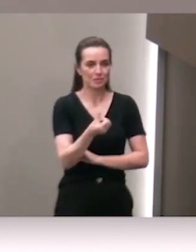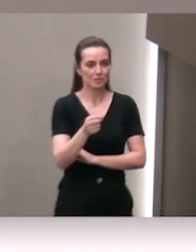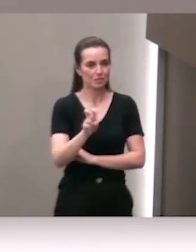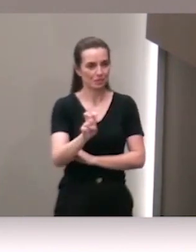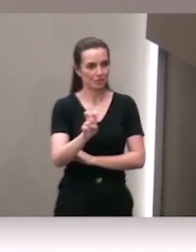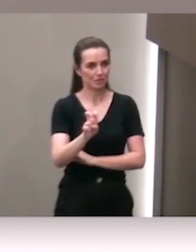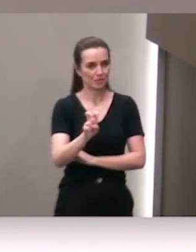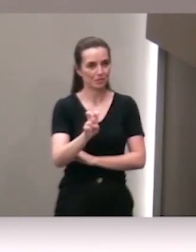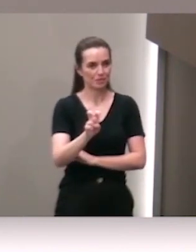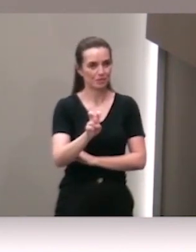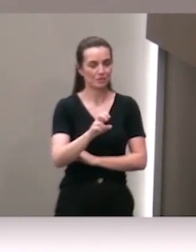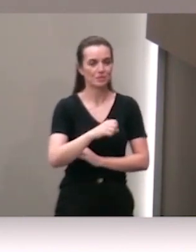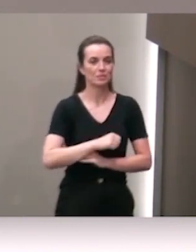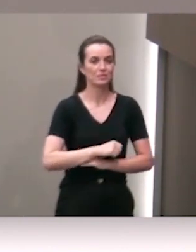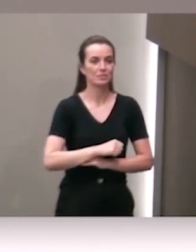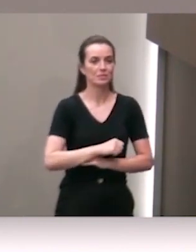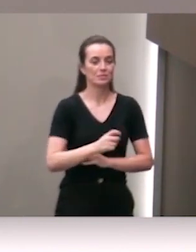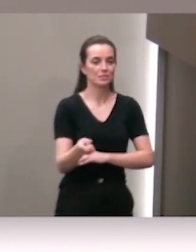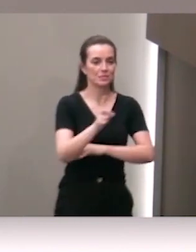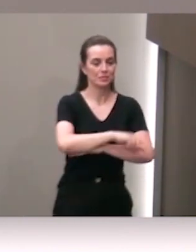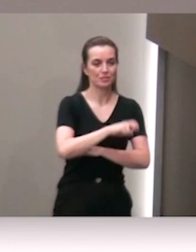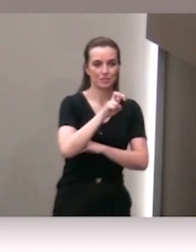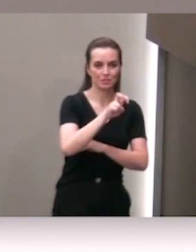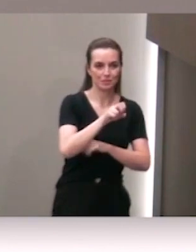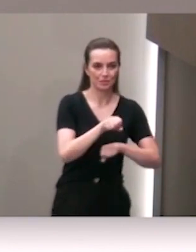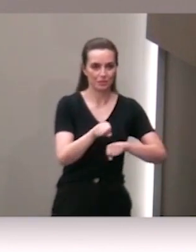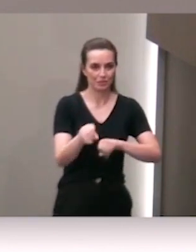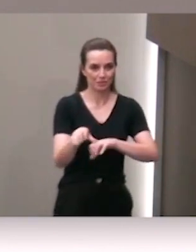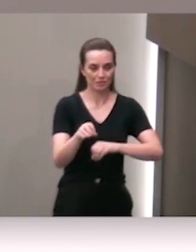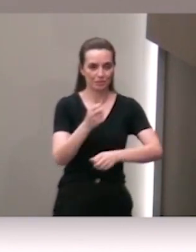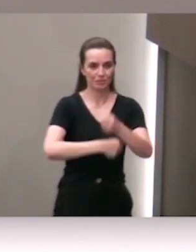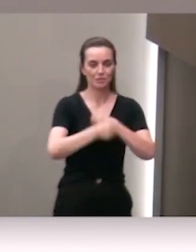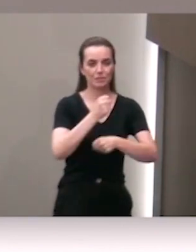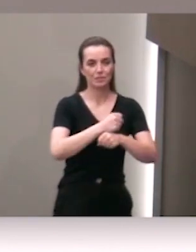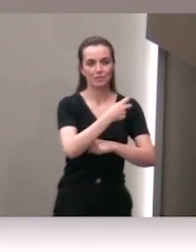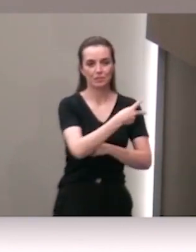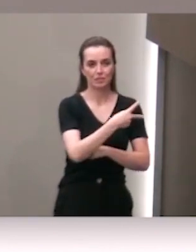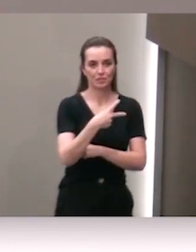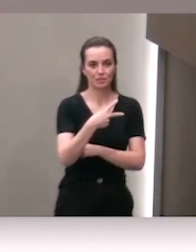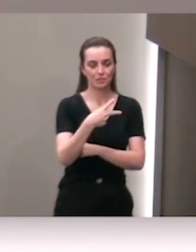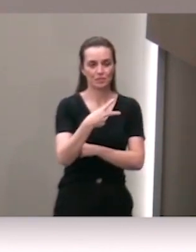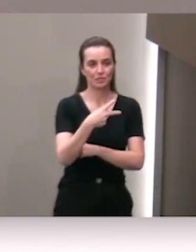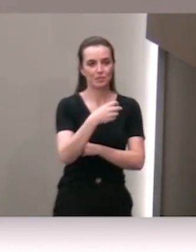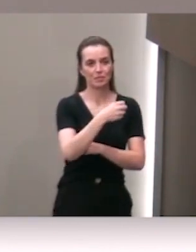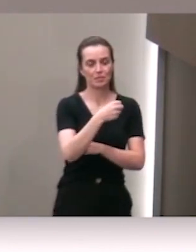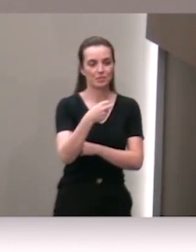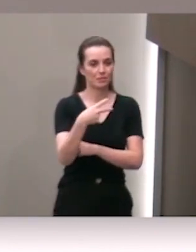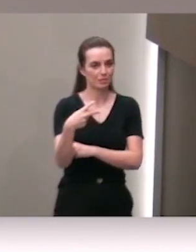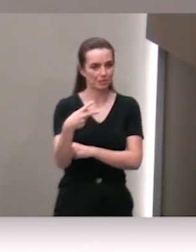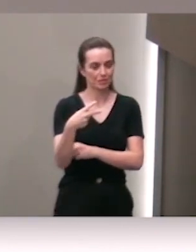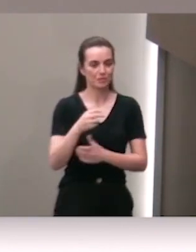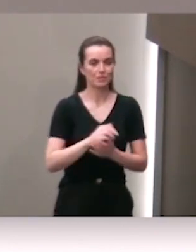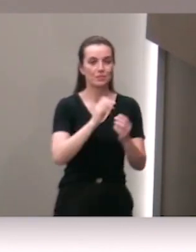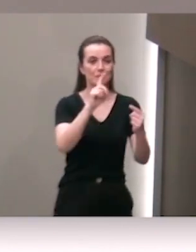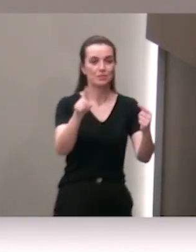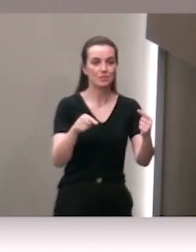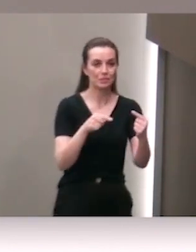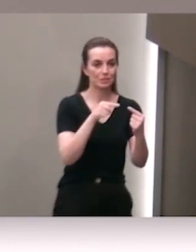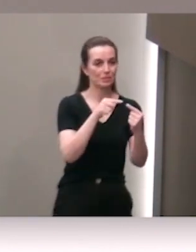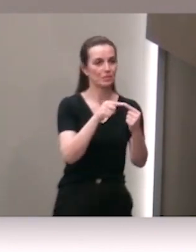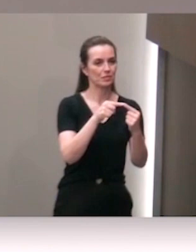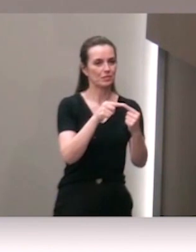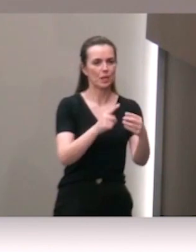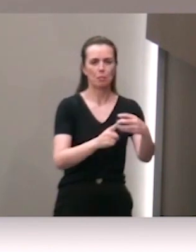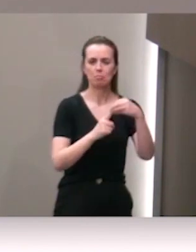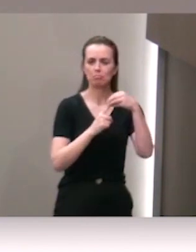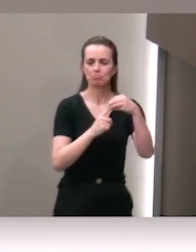5.665, de 5 de setembro de 2022. O objetivo